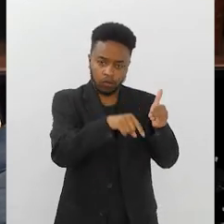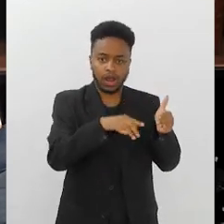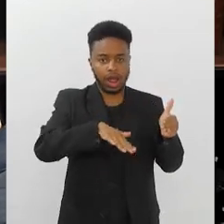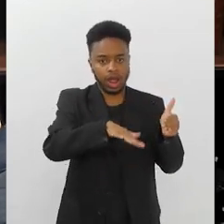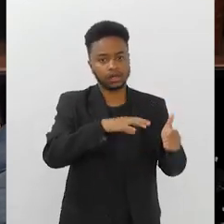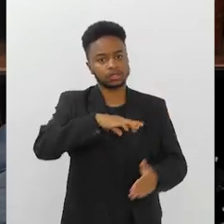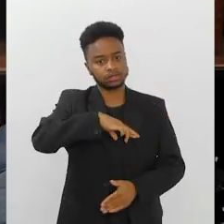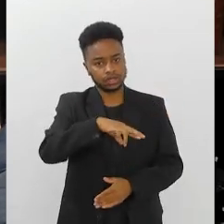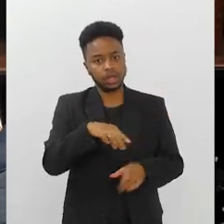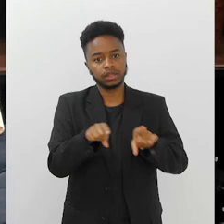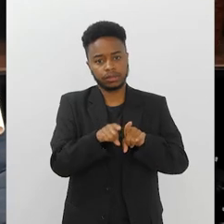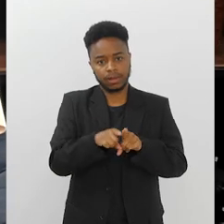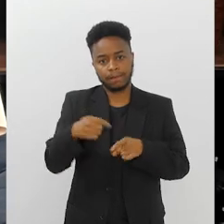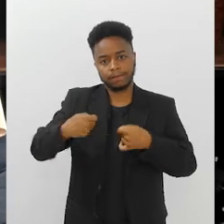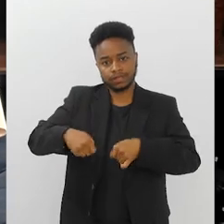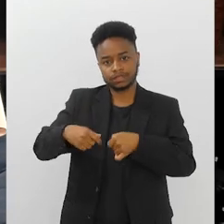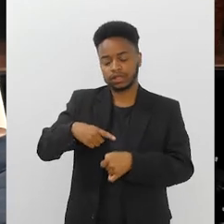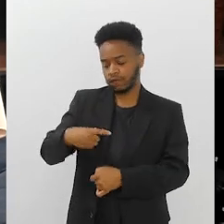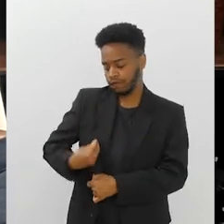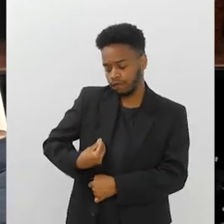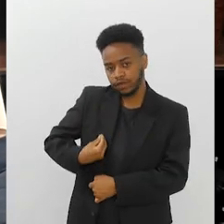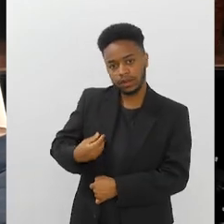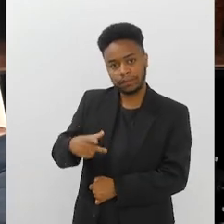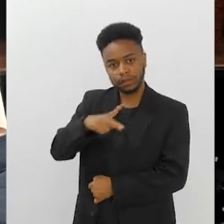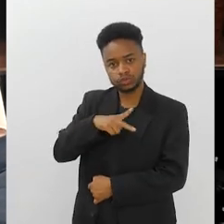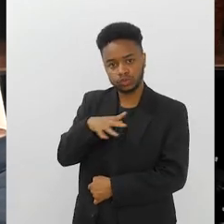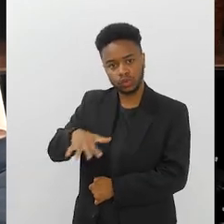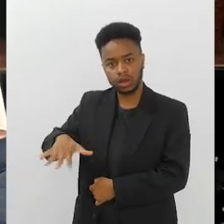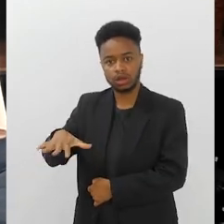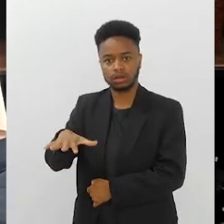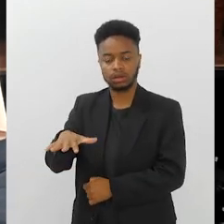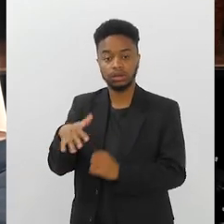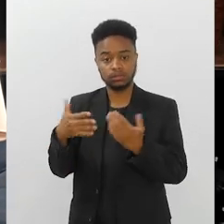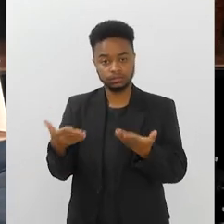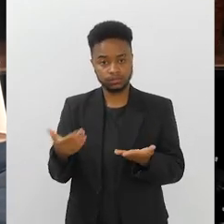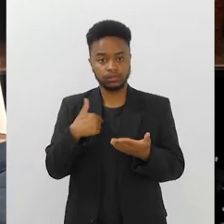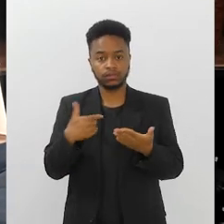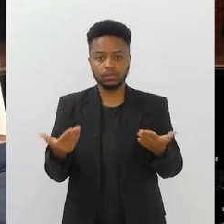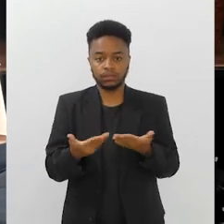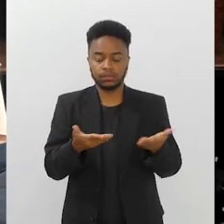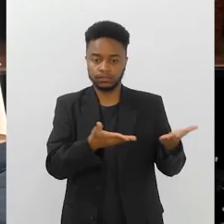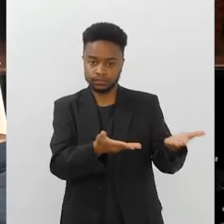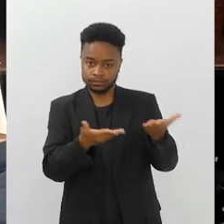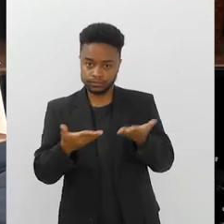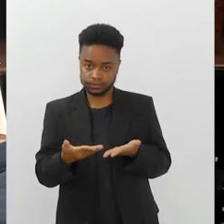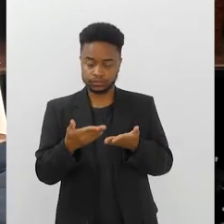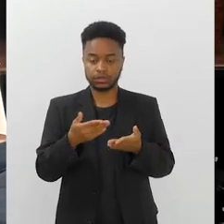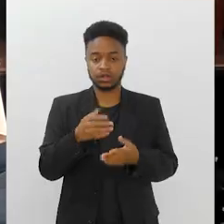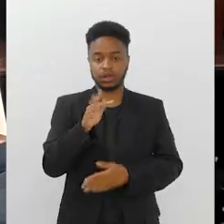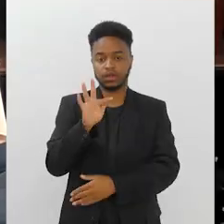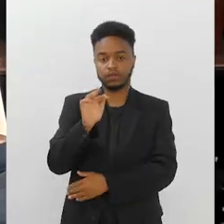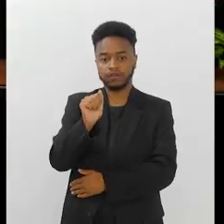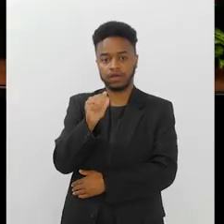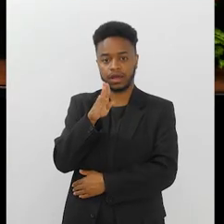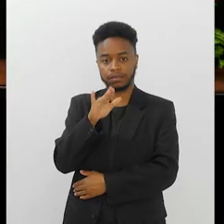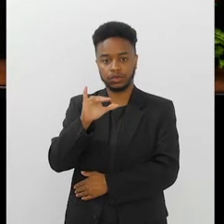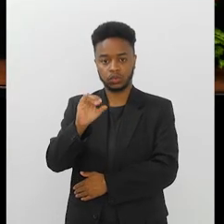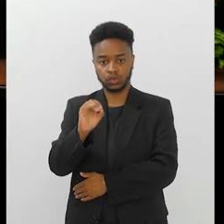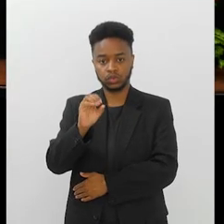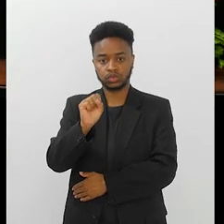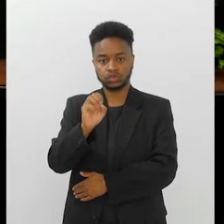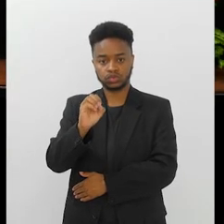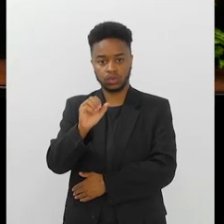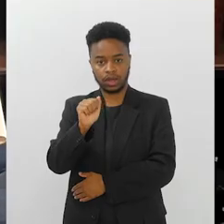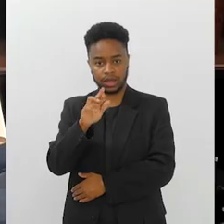eles também têm que ter a sua vida particular e hoje estou recebendo Fábio Soares sacerdote